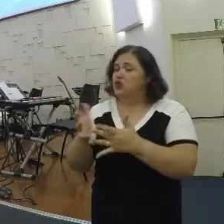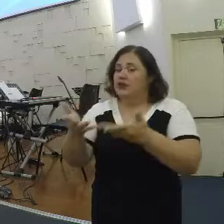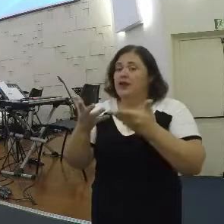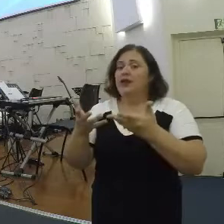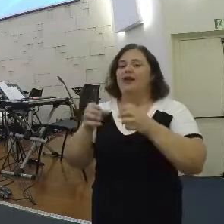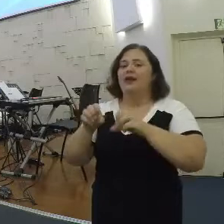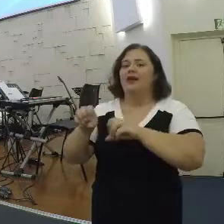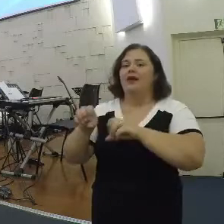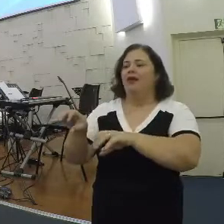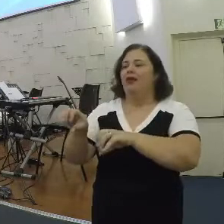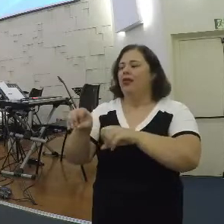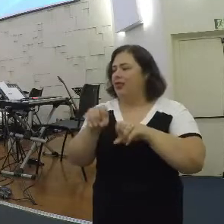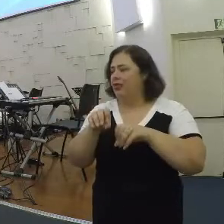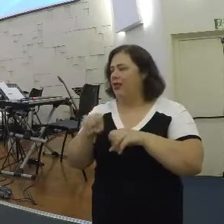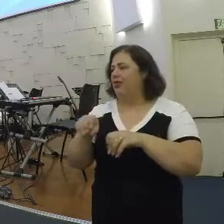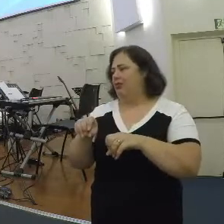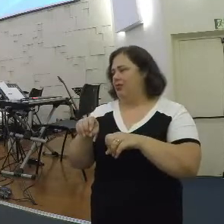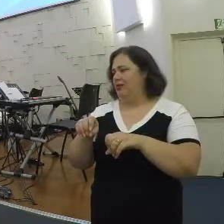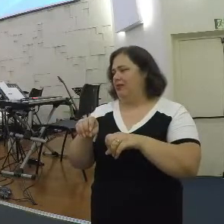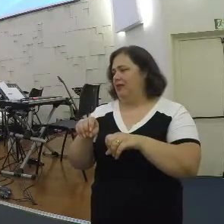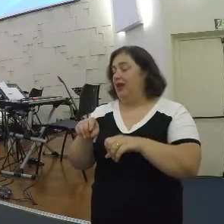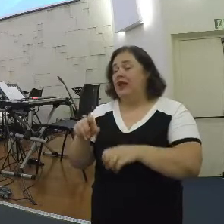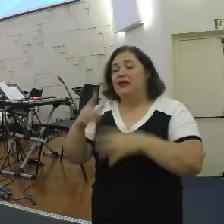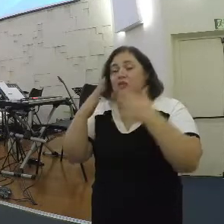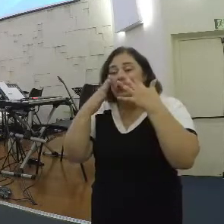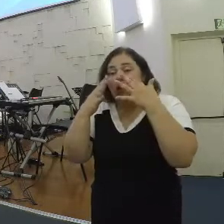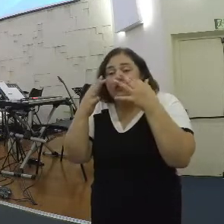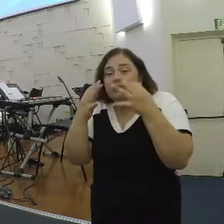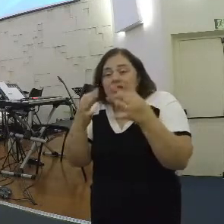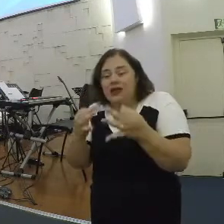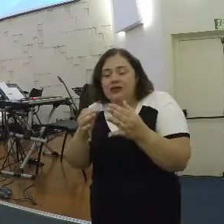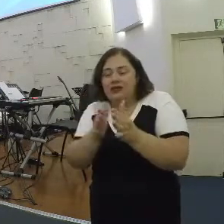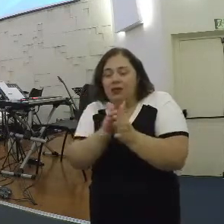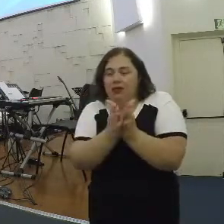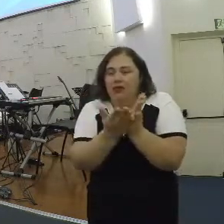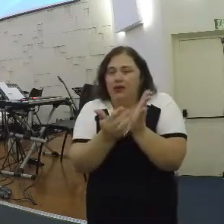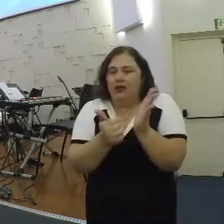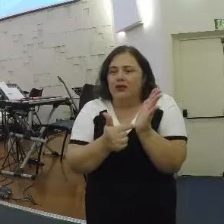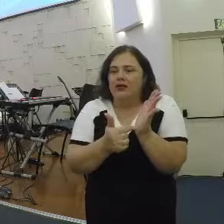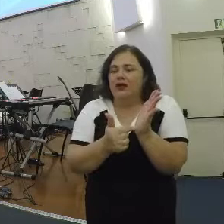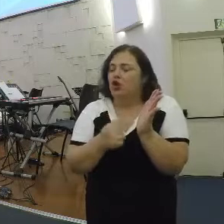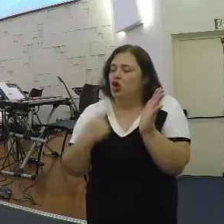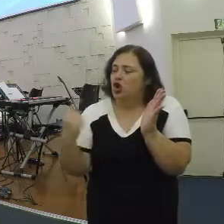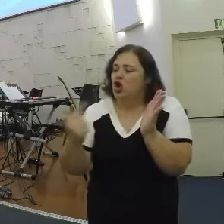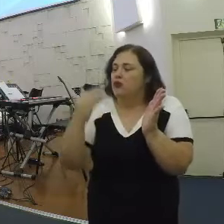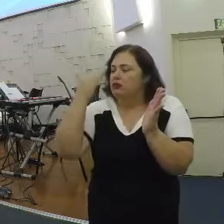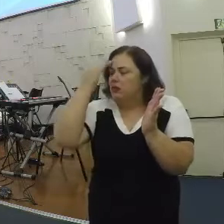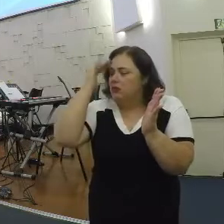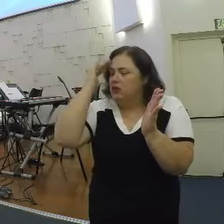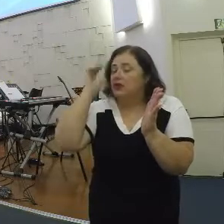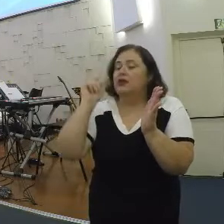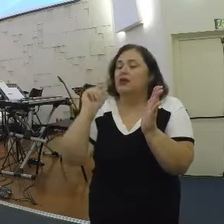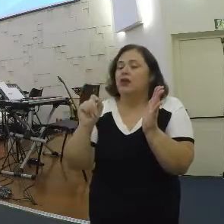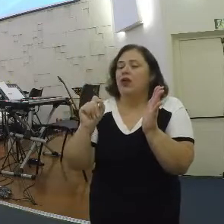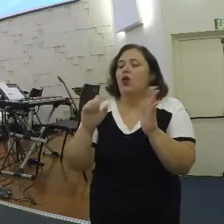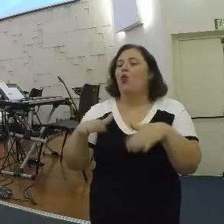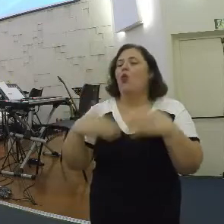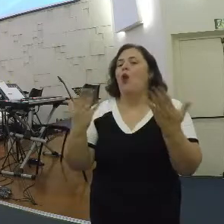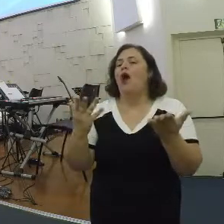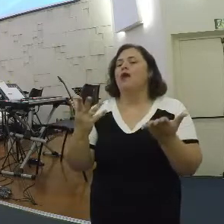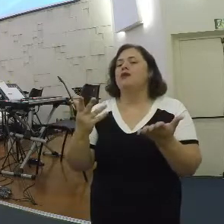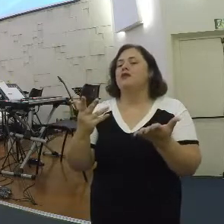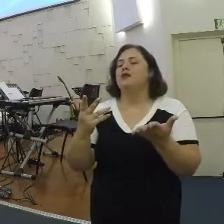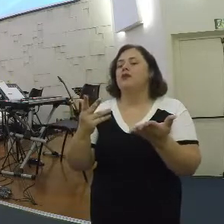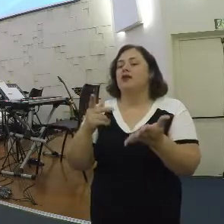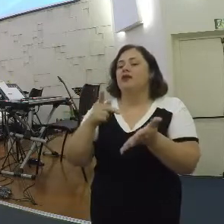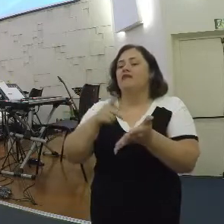do semeador, o que Jesus tem a dizer sobre verdades espirituais extraordinárias.